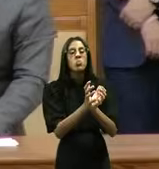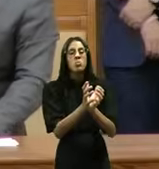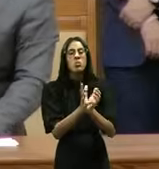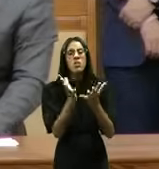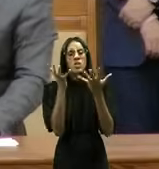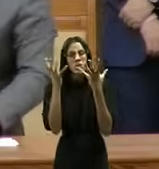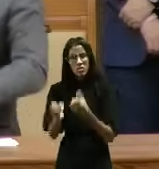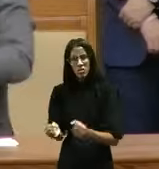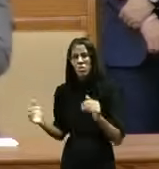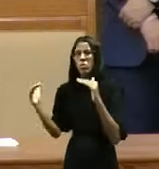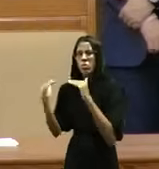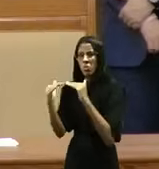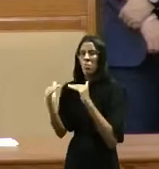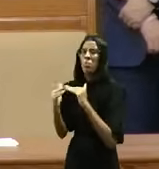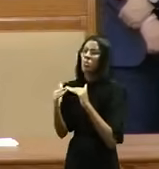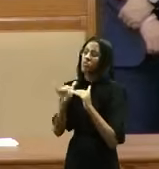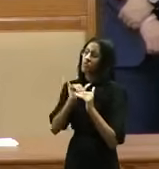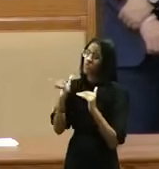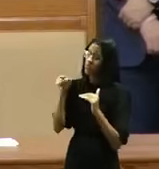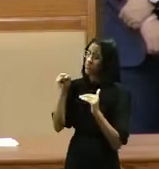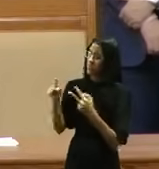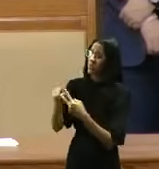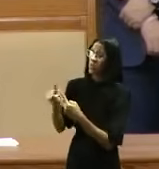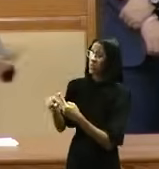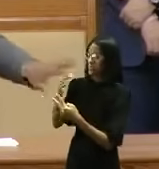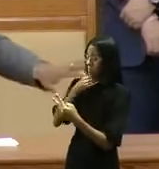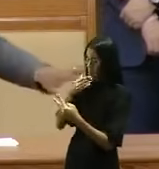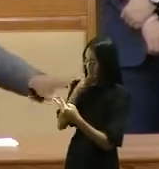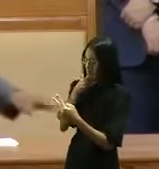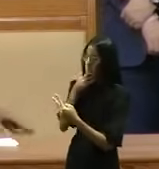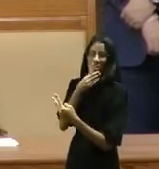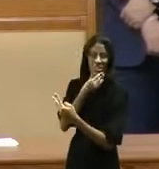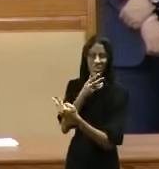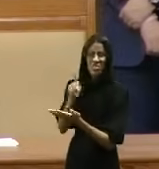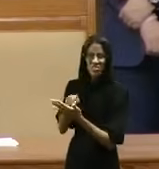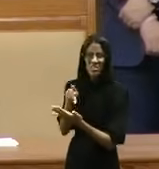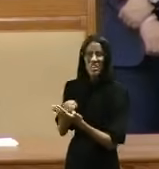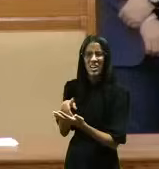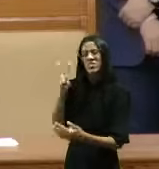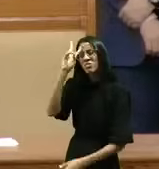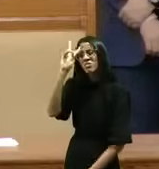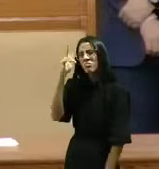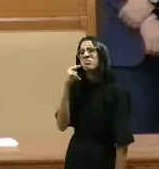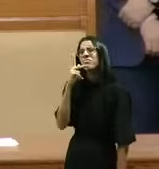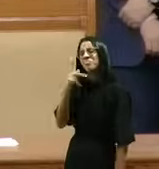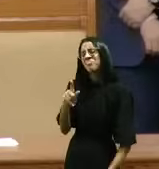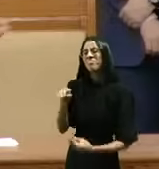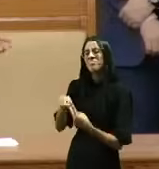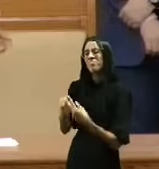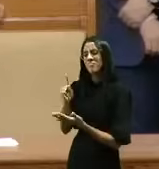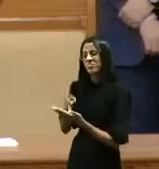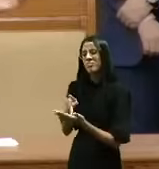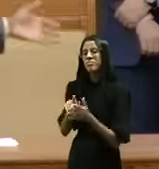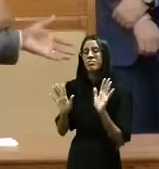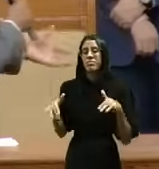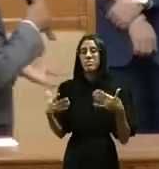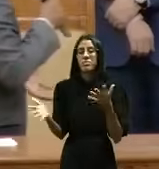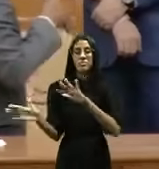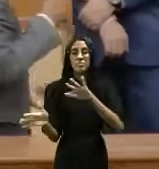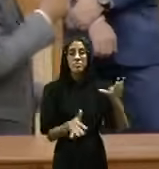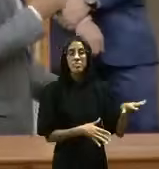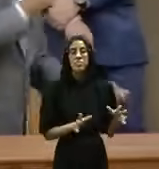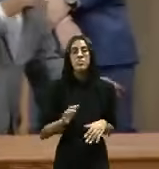palavra de Deus mas aí não aceitaram Eles foram excluídos E aí esses homens de Deus na própria casa da Celina